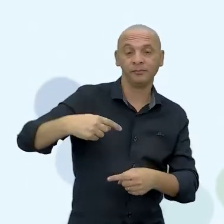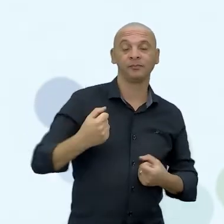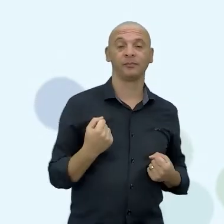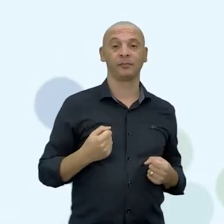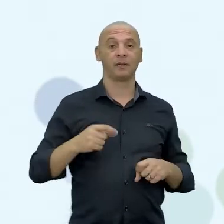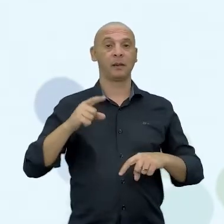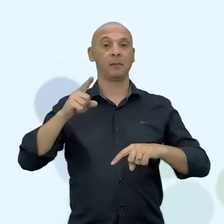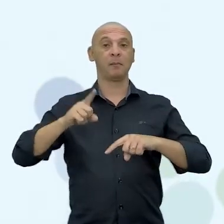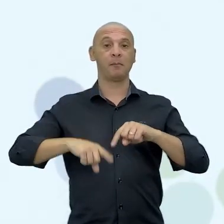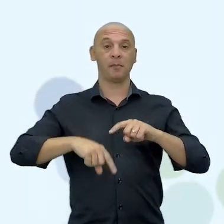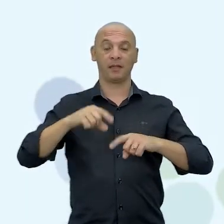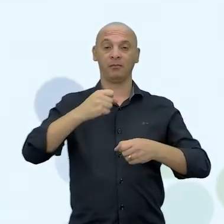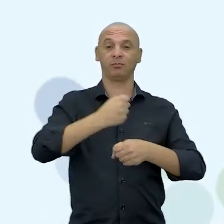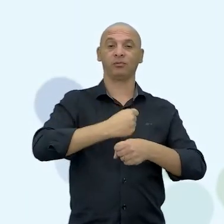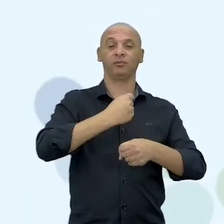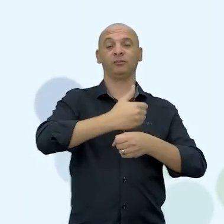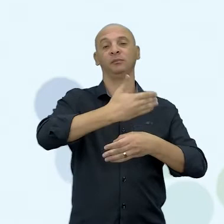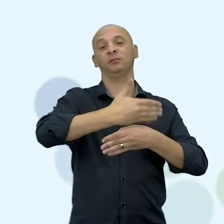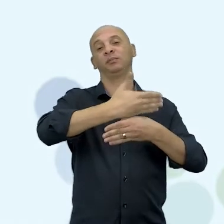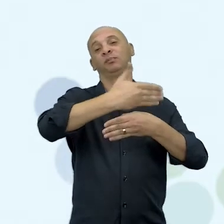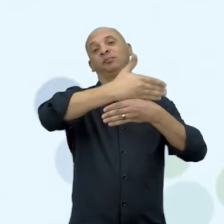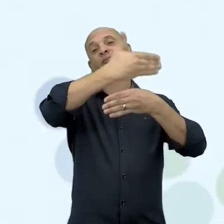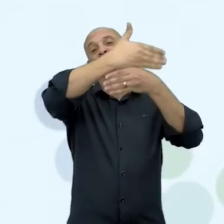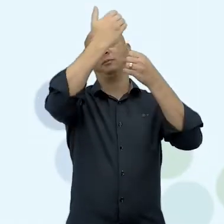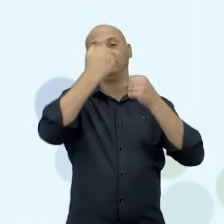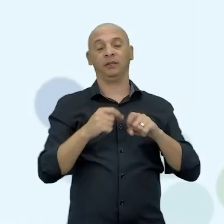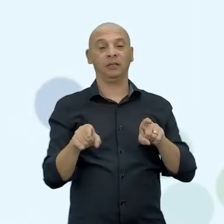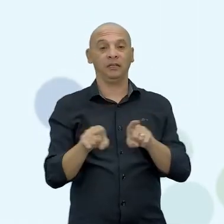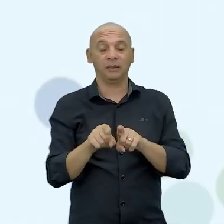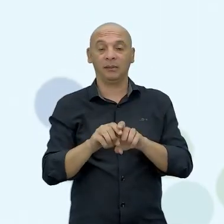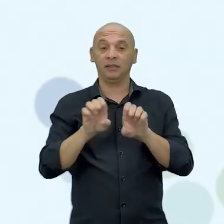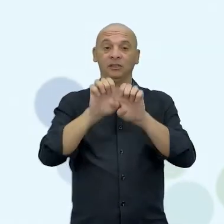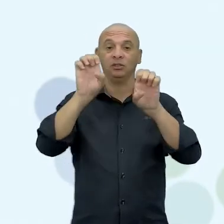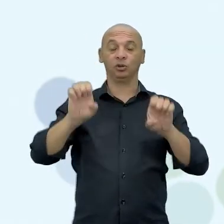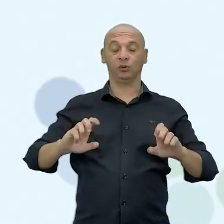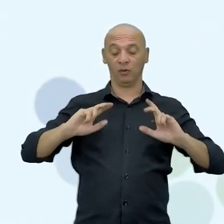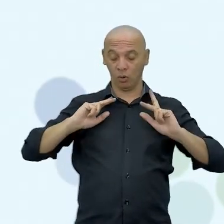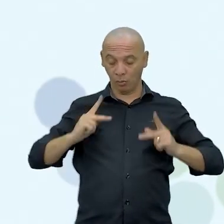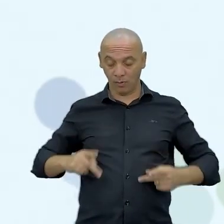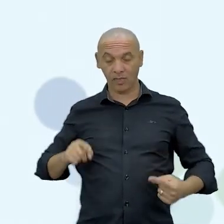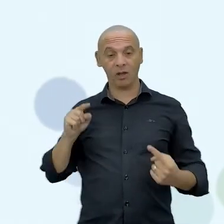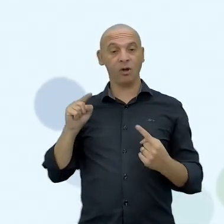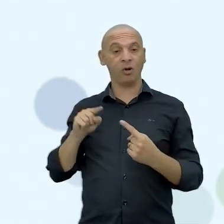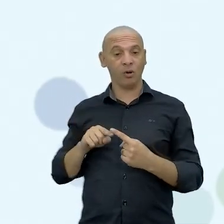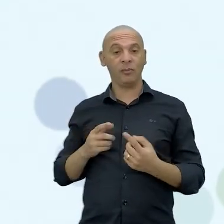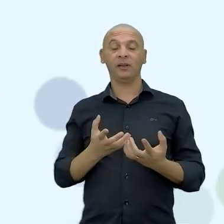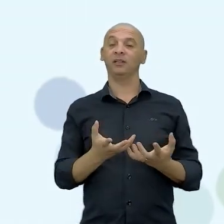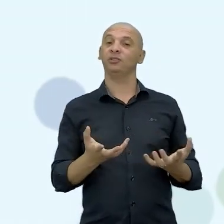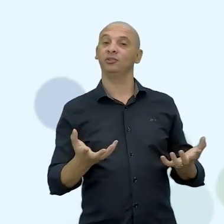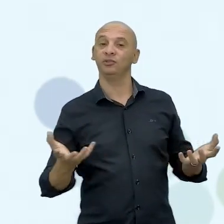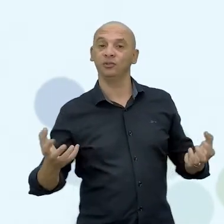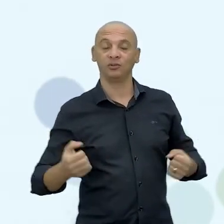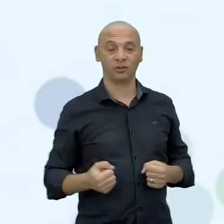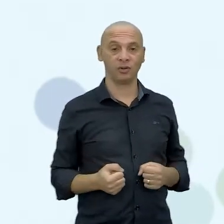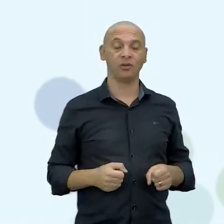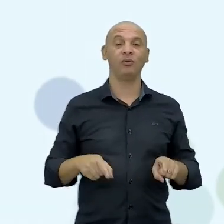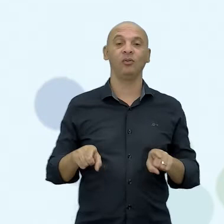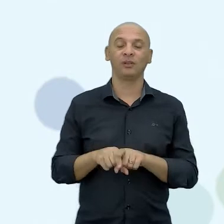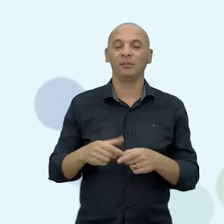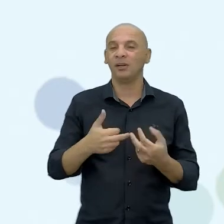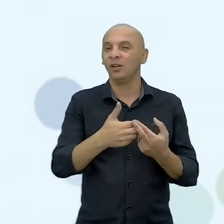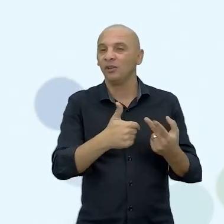materiais de construção, base da infraestrutura humana, fonte de recursos genéticos